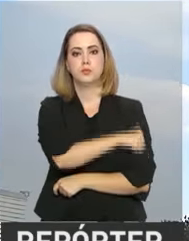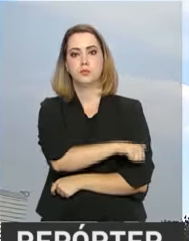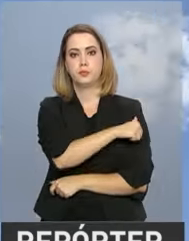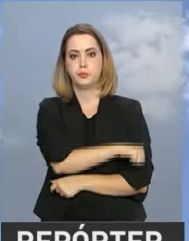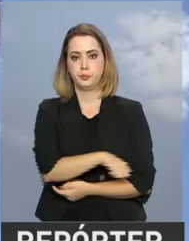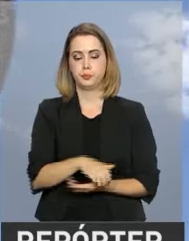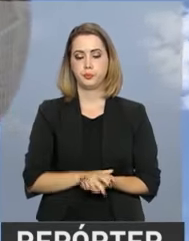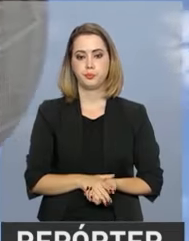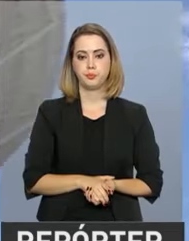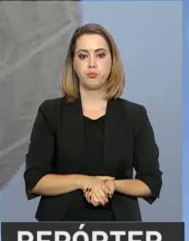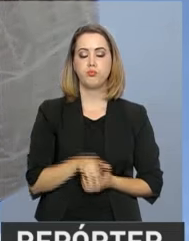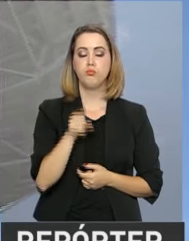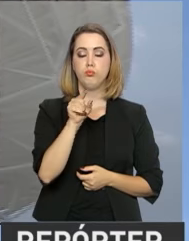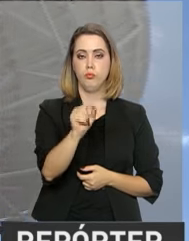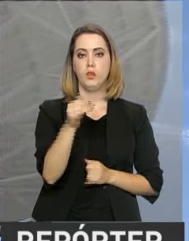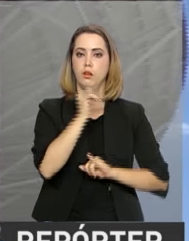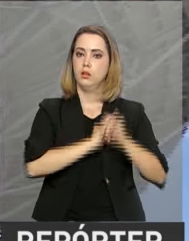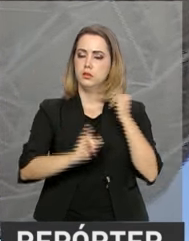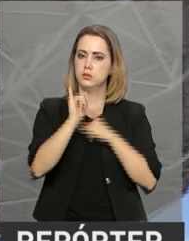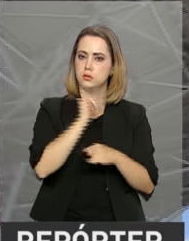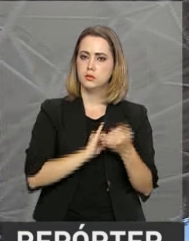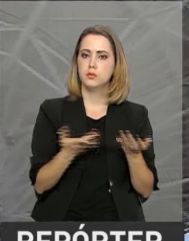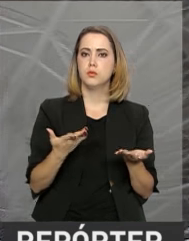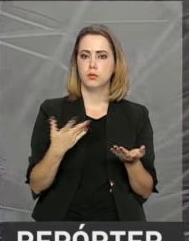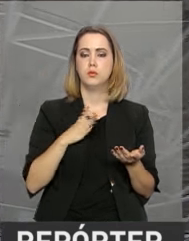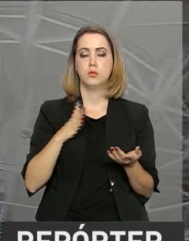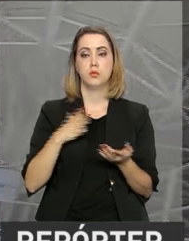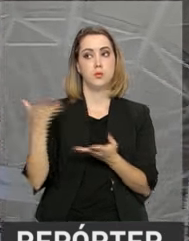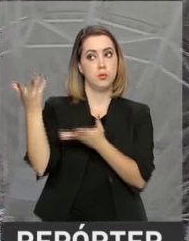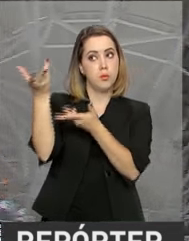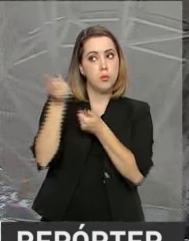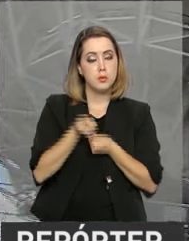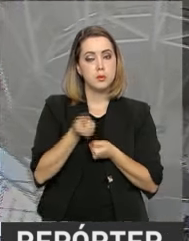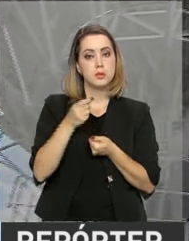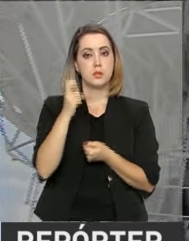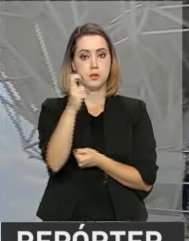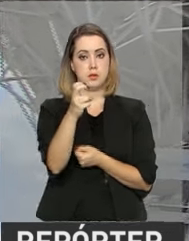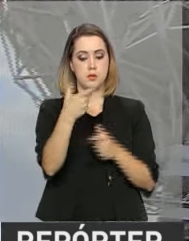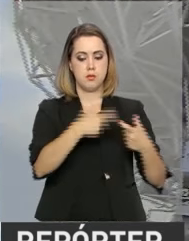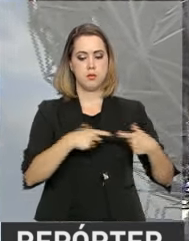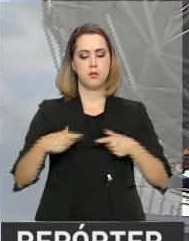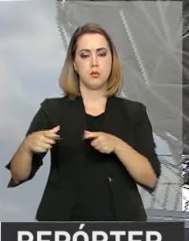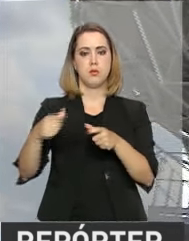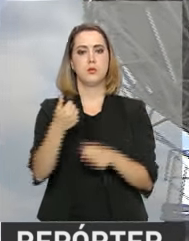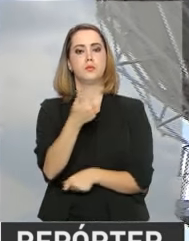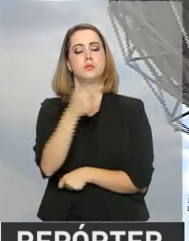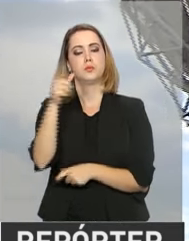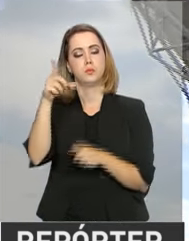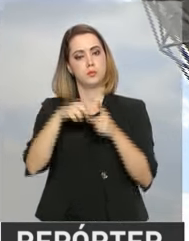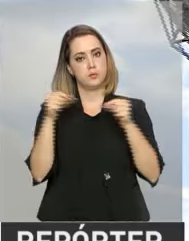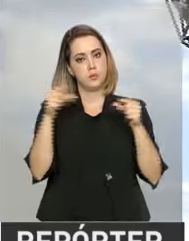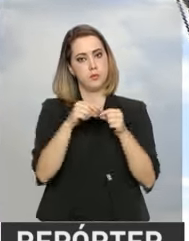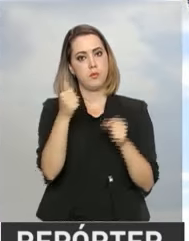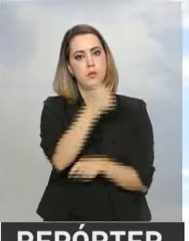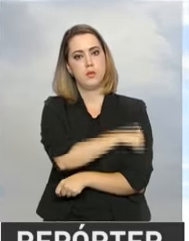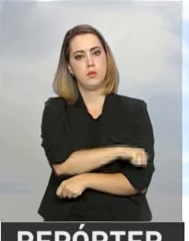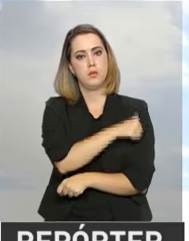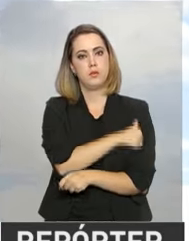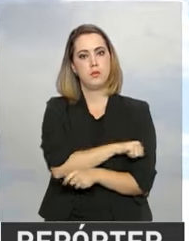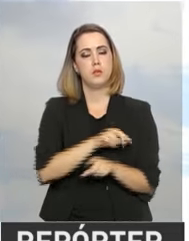Janeiro as informações do satélite serão recebidas em cinco Estações em Brasília Rio de Janeiro